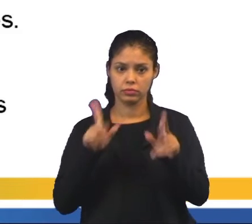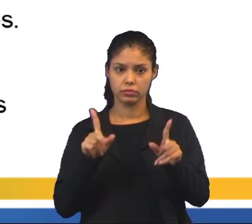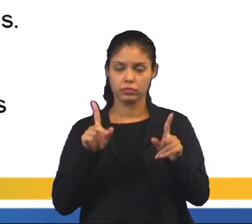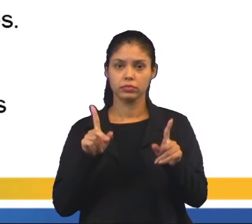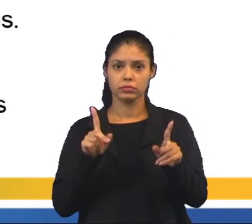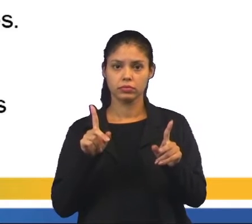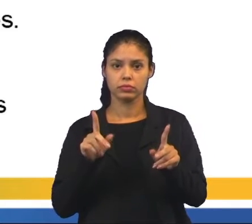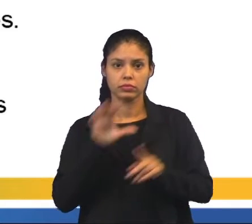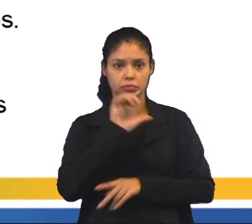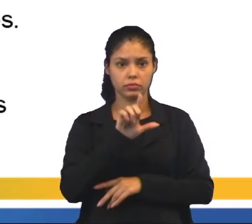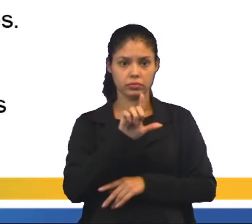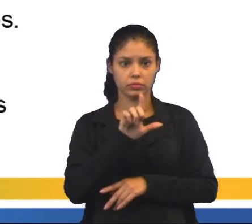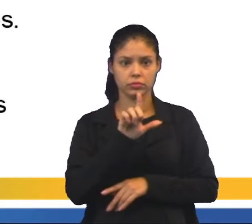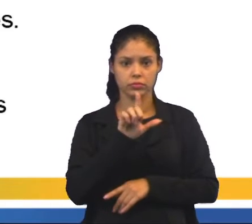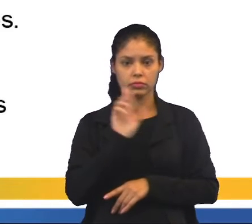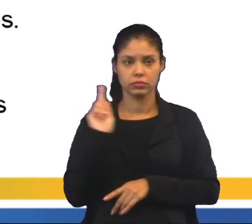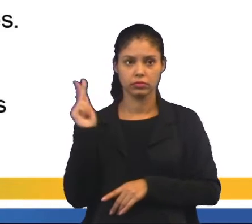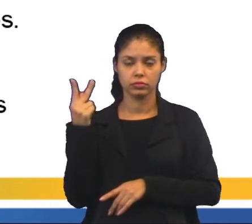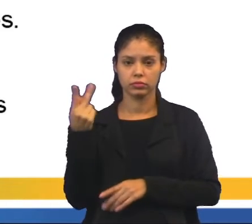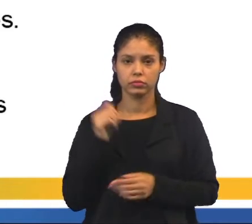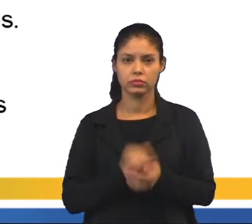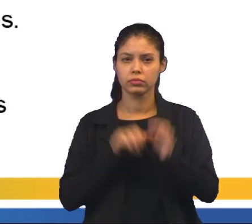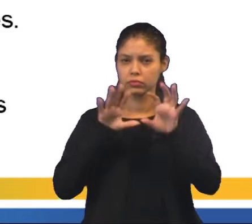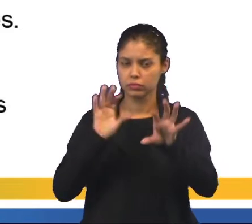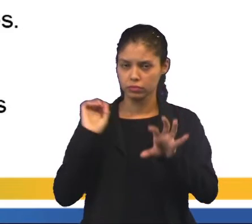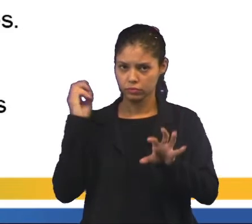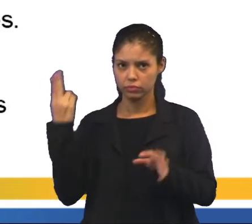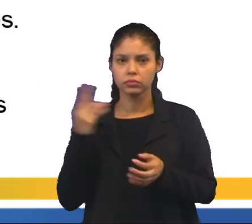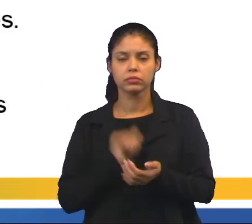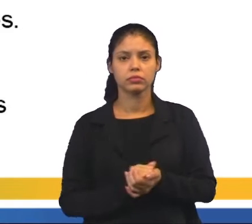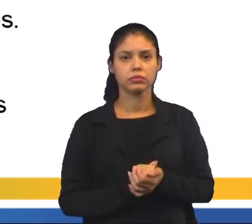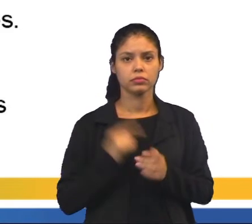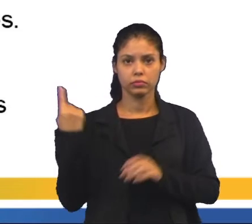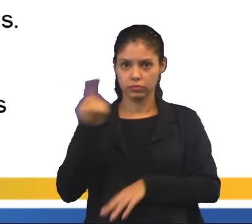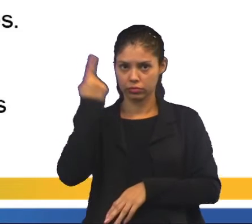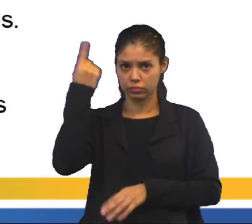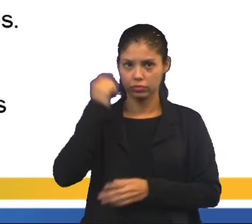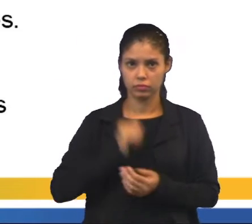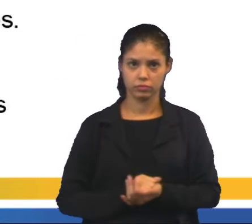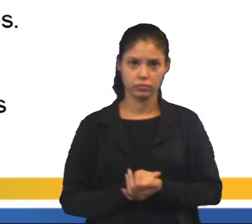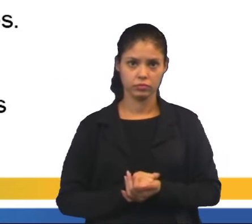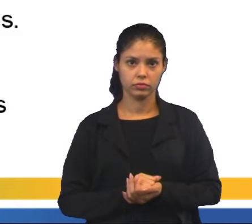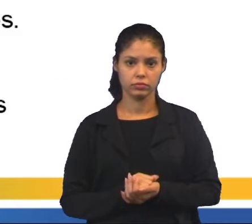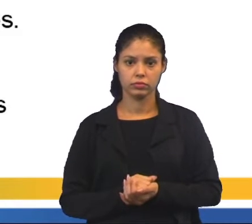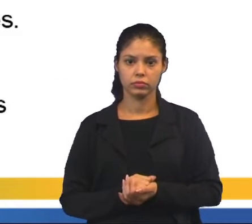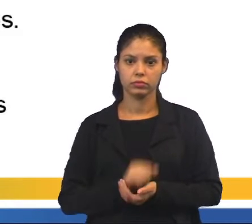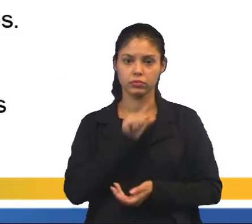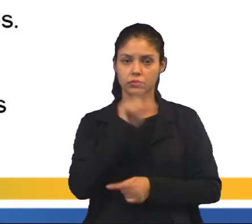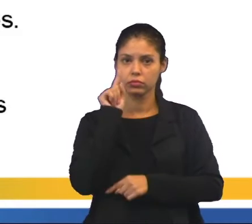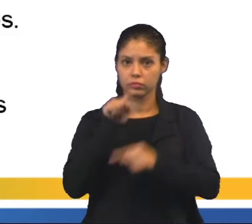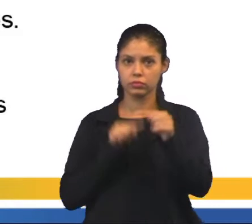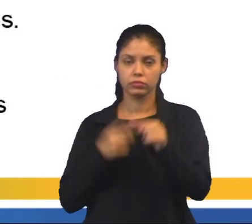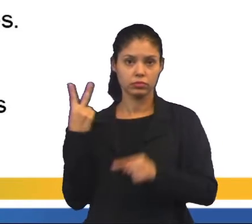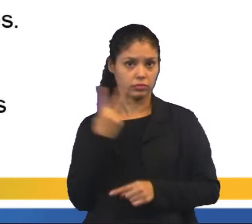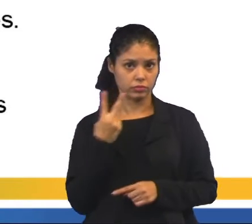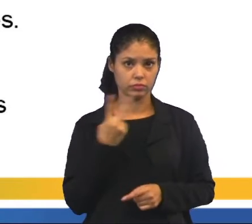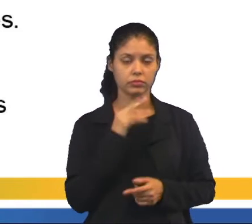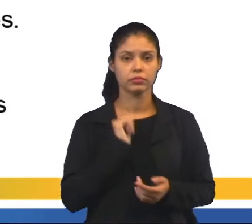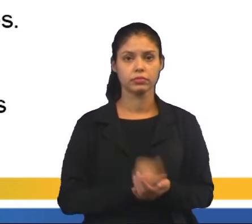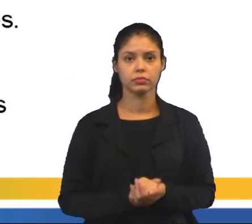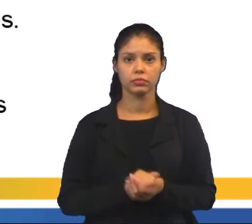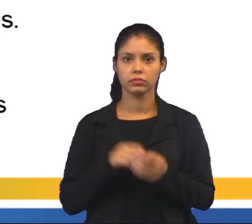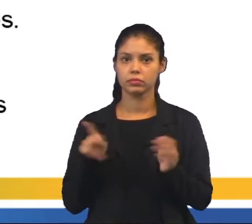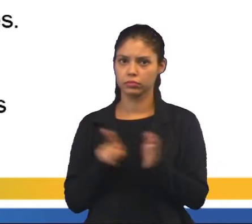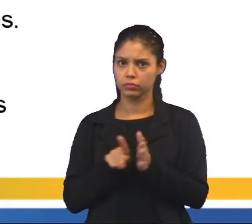são L e H, ou seja, a altura, tá? E o L dividido para 2,